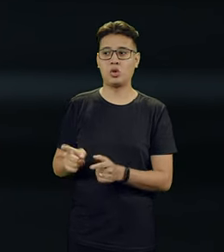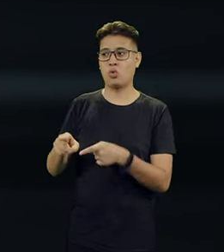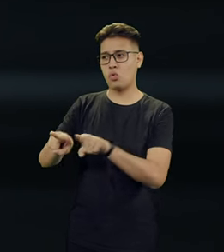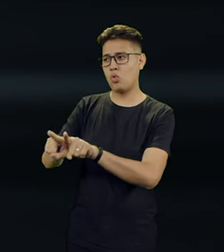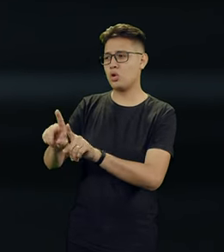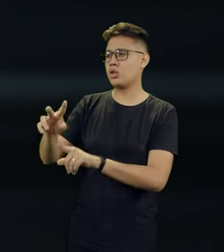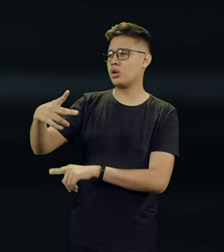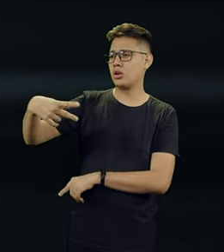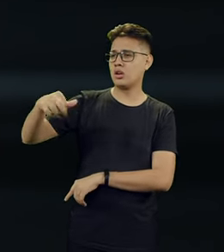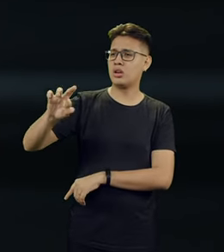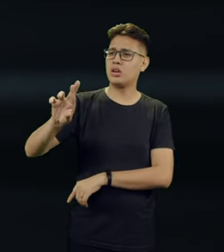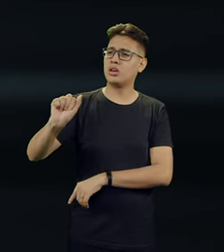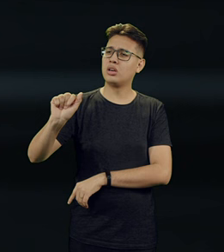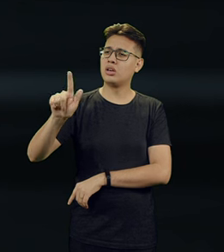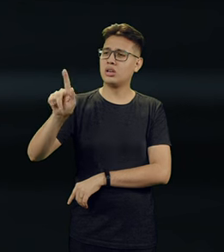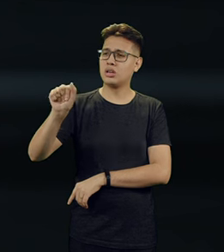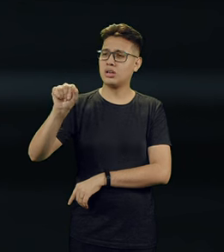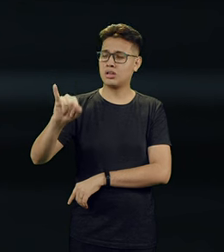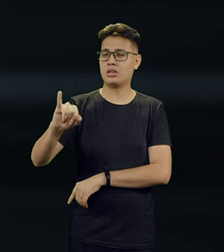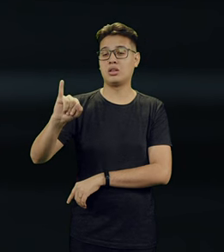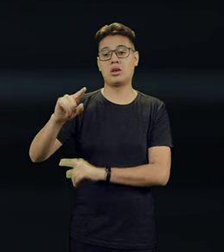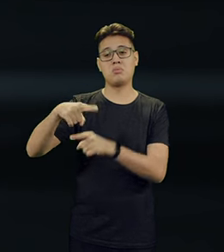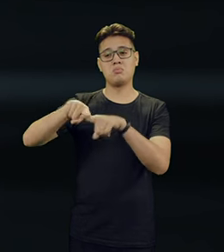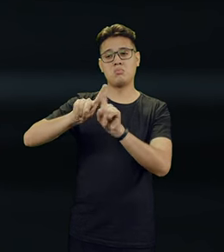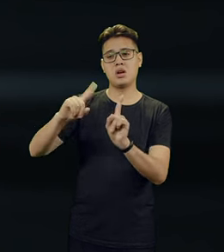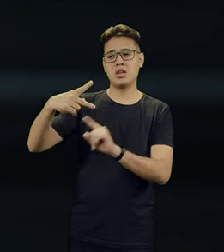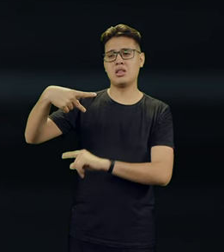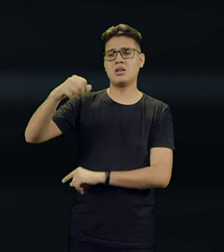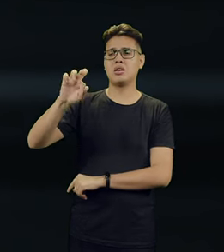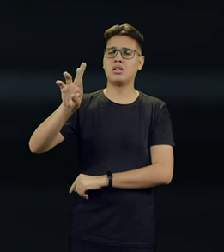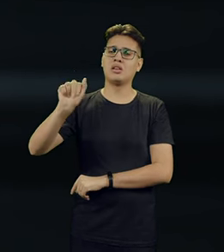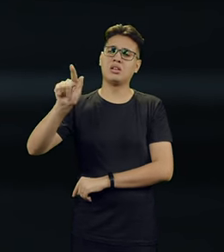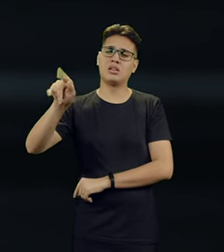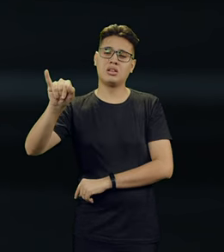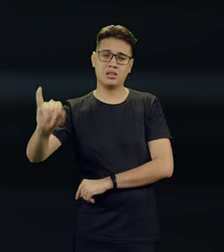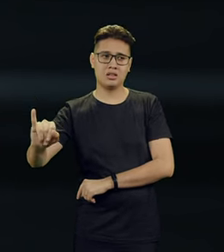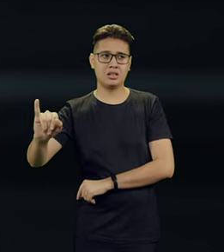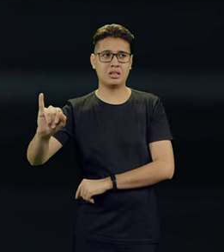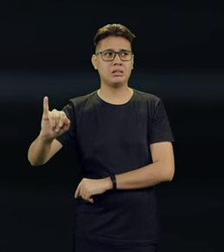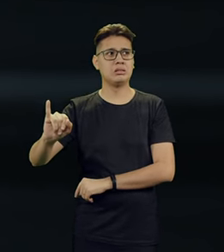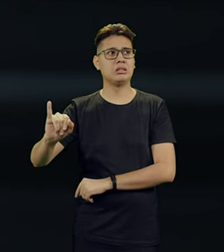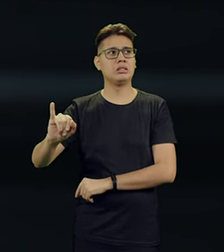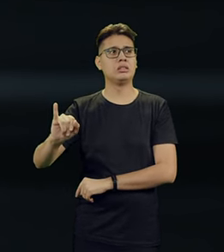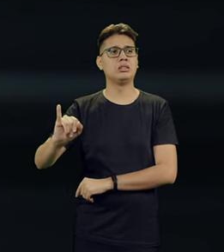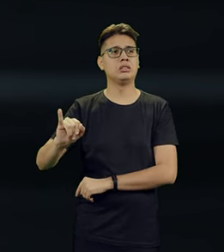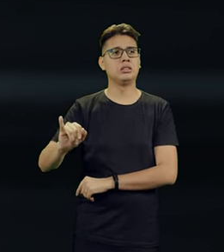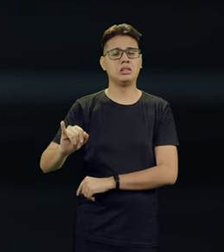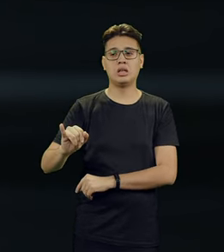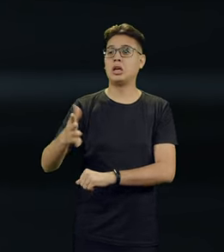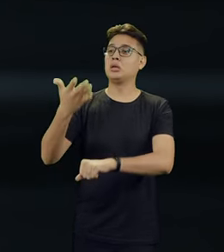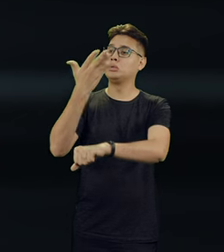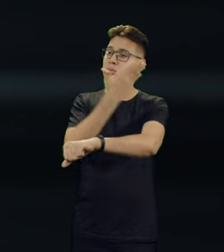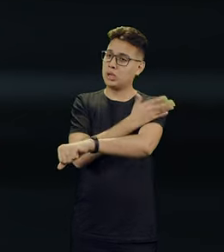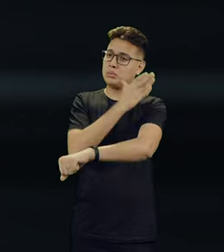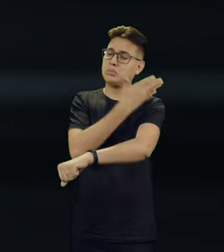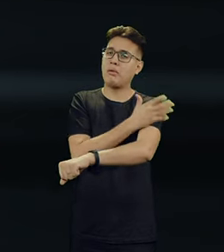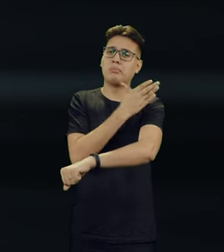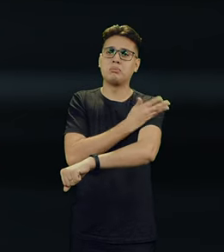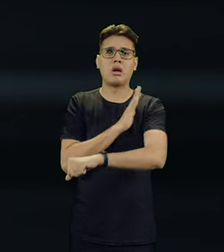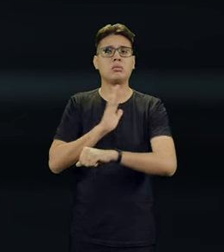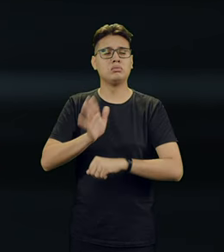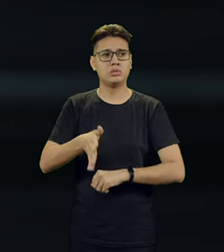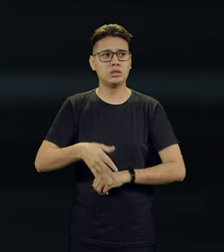Paraguai. Mas o Paraguai é simplesmente treinado e